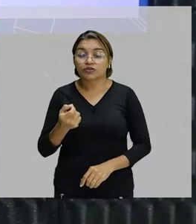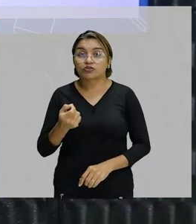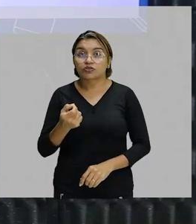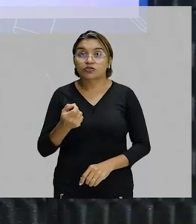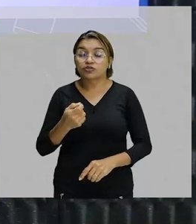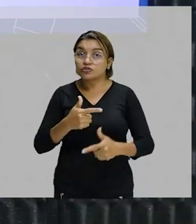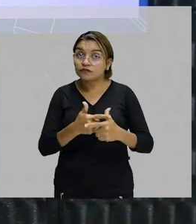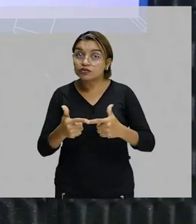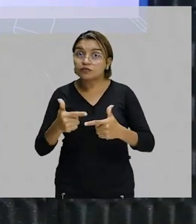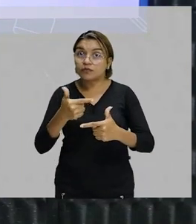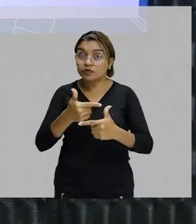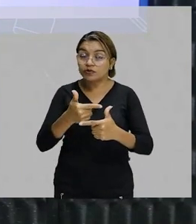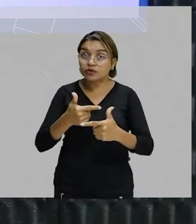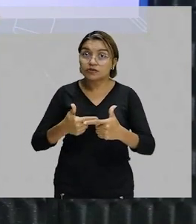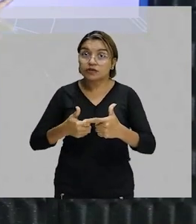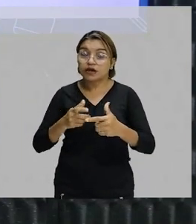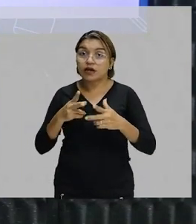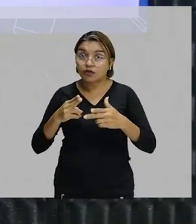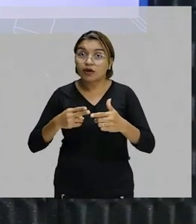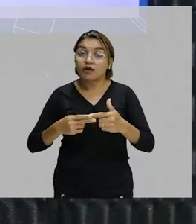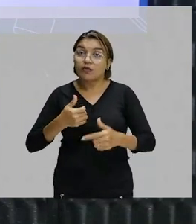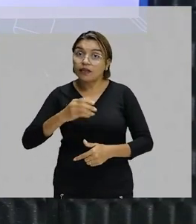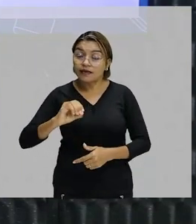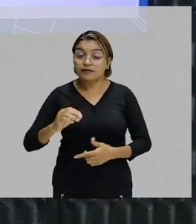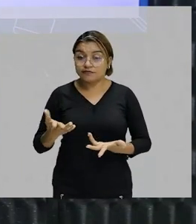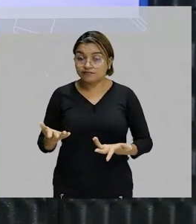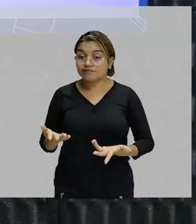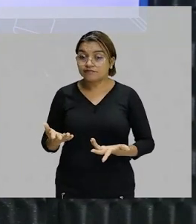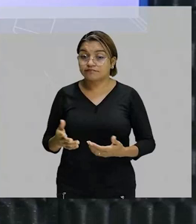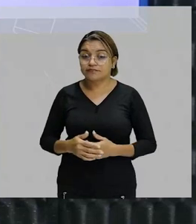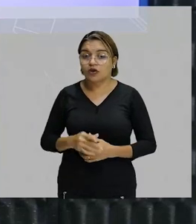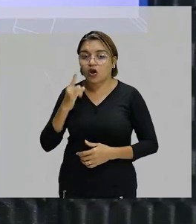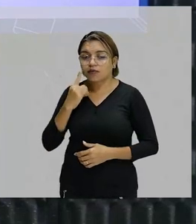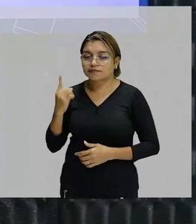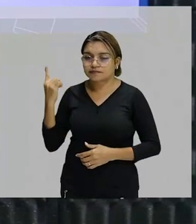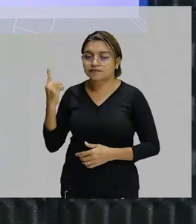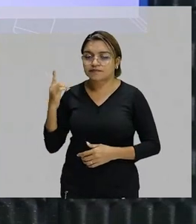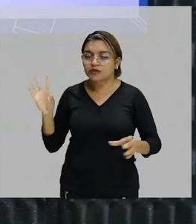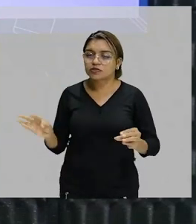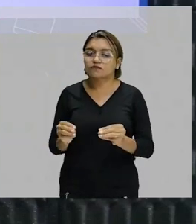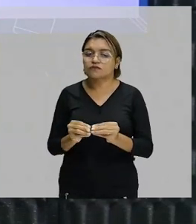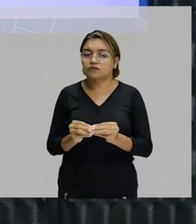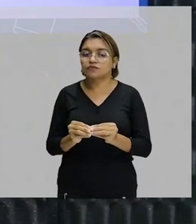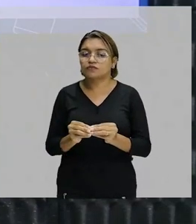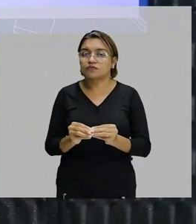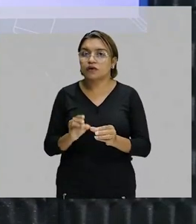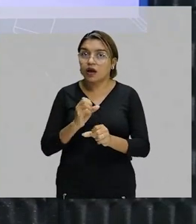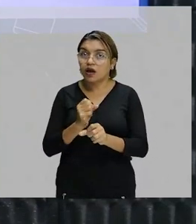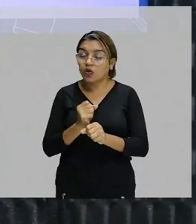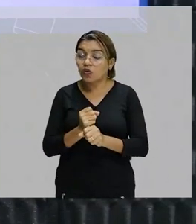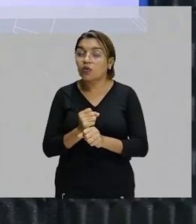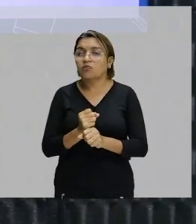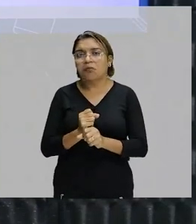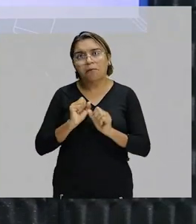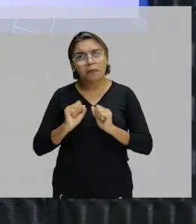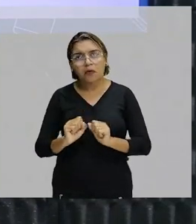multiplicar com essa soma aqui ó 4 com 42 que deu 46 pronto até reduz a tua conta tá nada contra você fazer